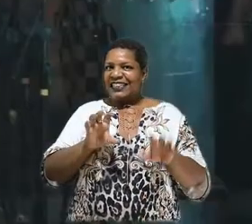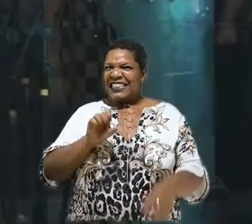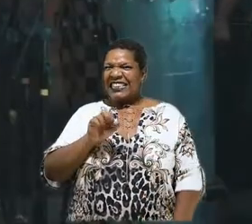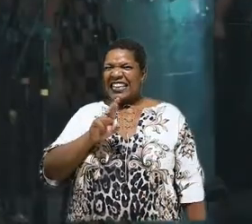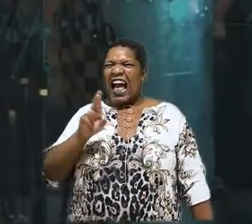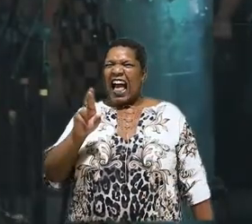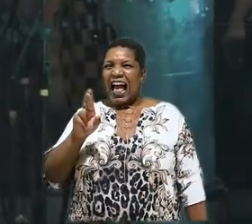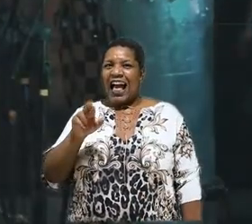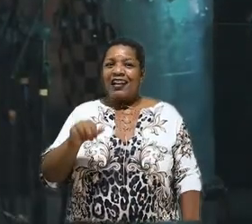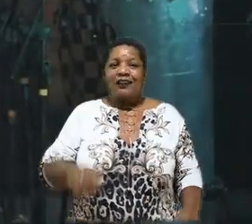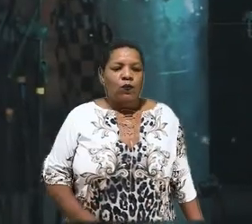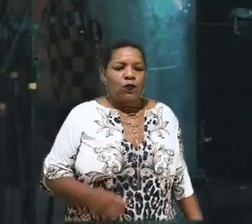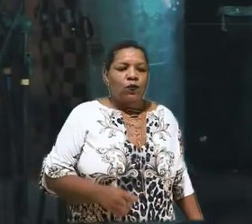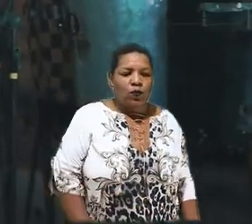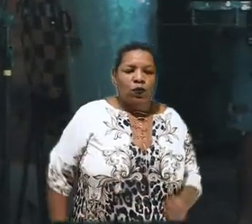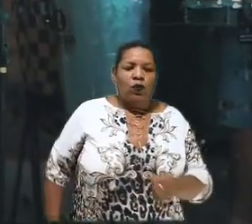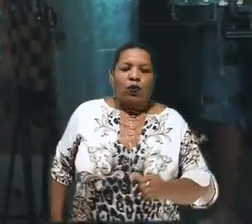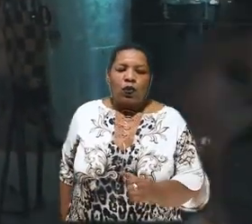é